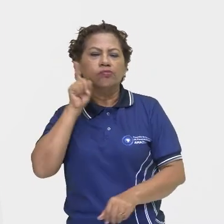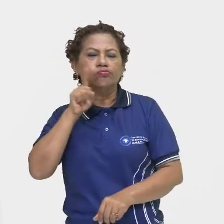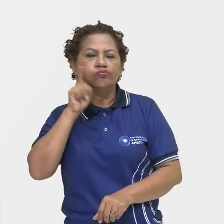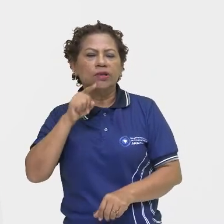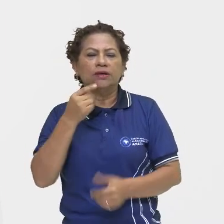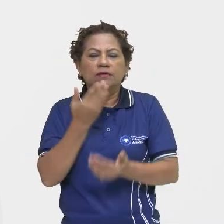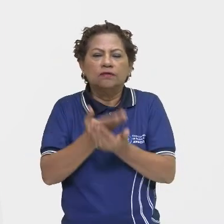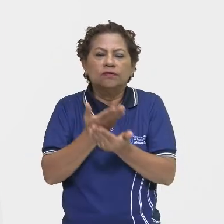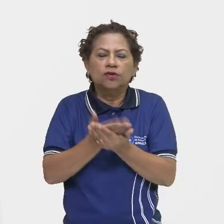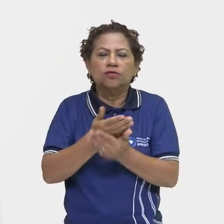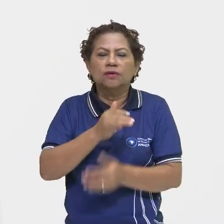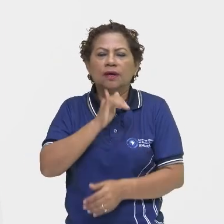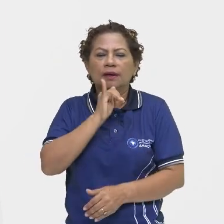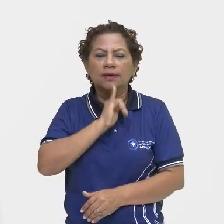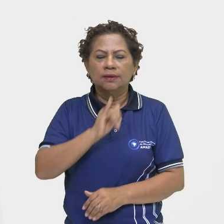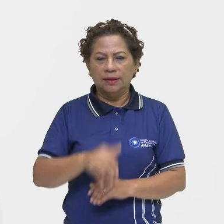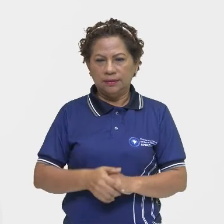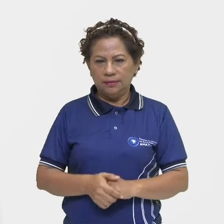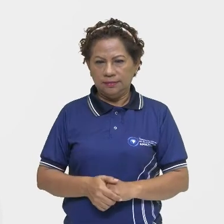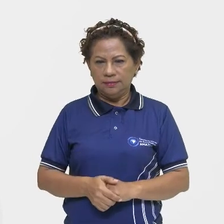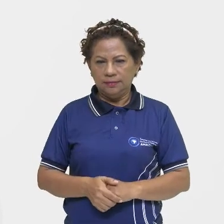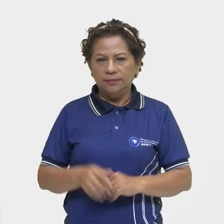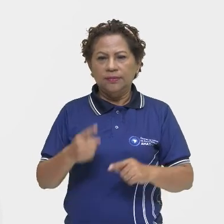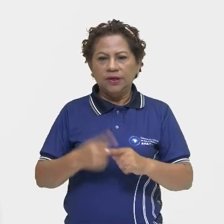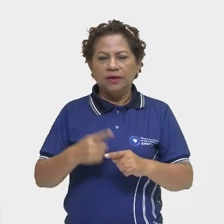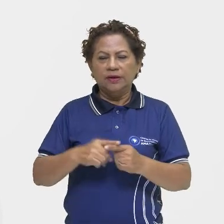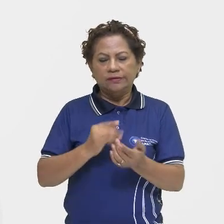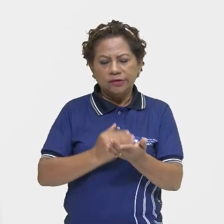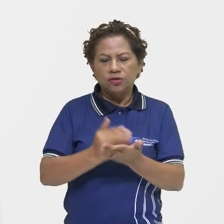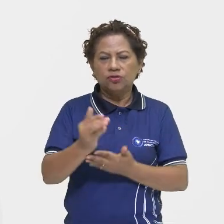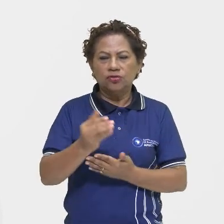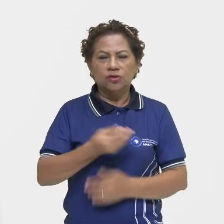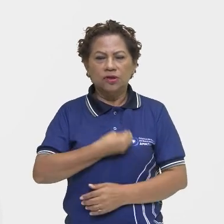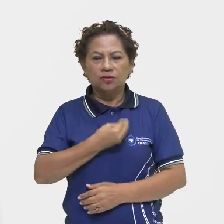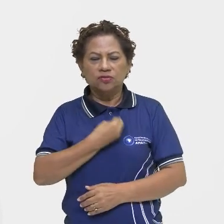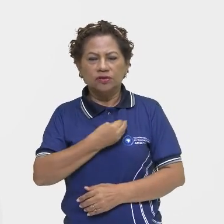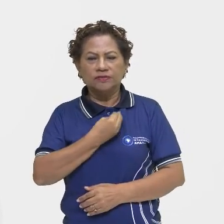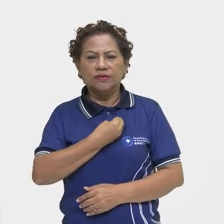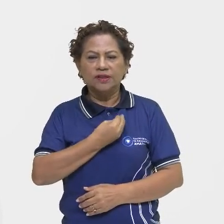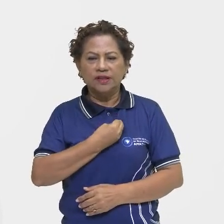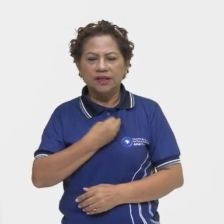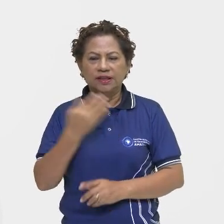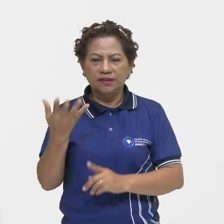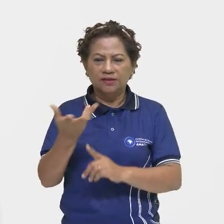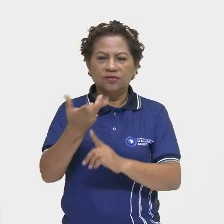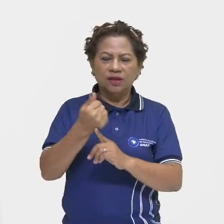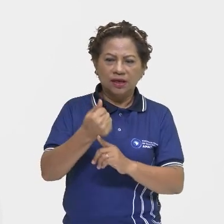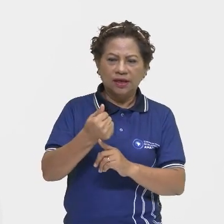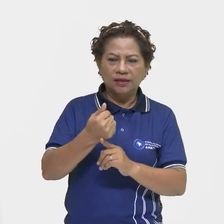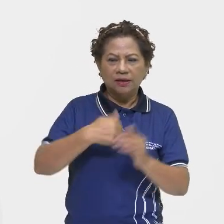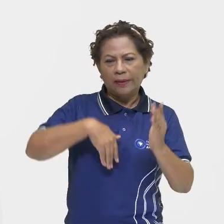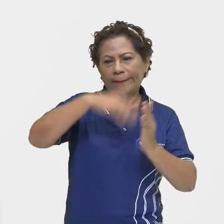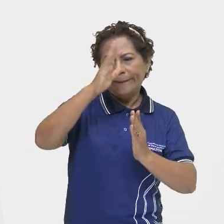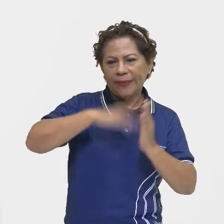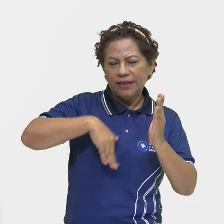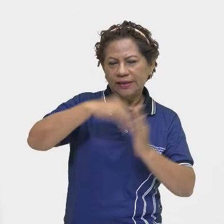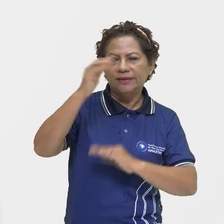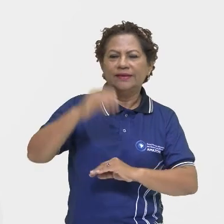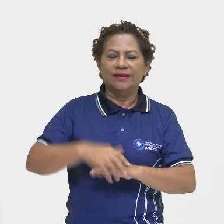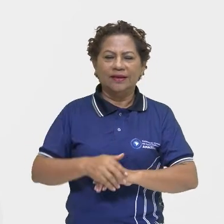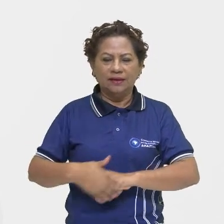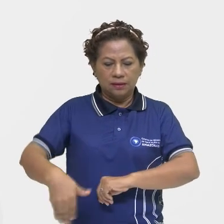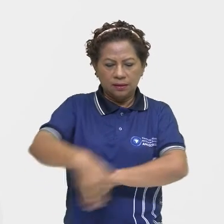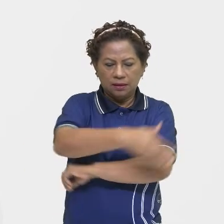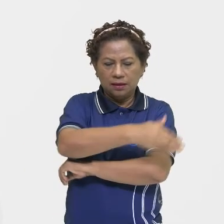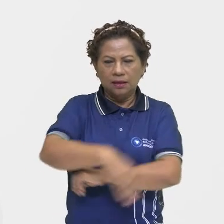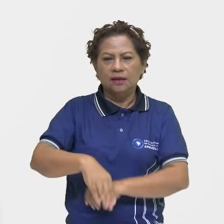arte e iniciou pintando as ruas de Roma. Olha só, iniciou logo pintando as ruas de Roma. Hoje,